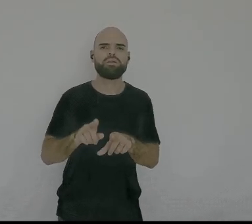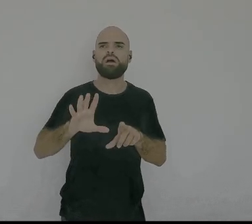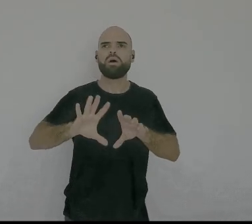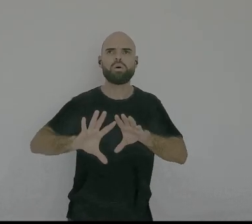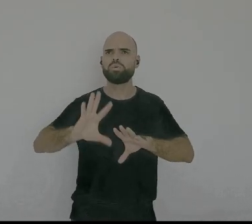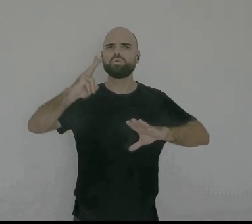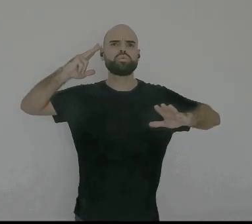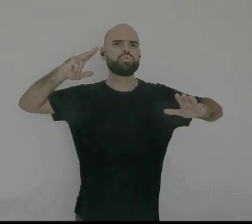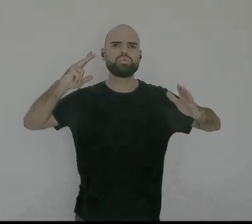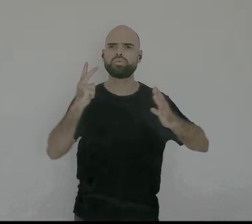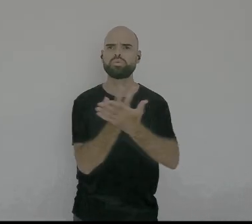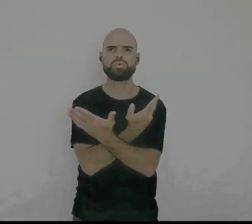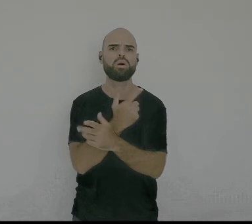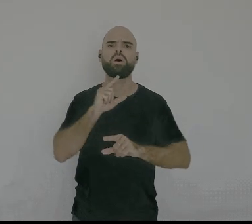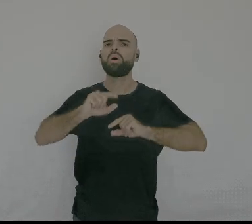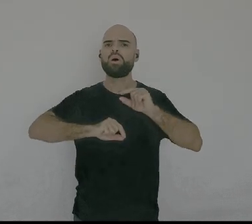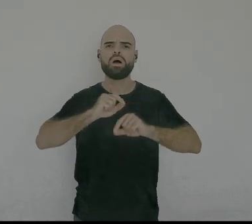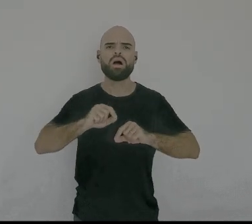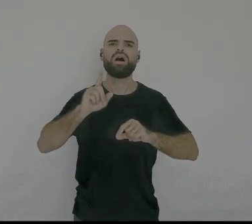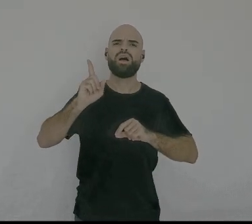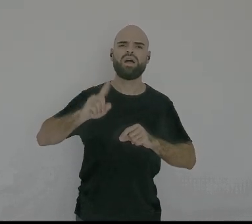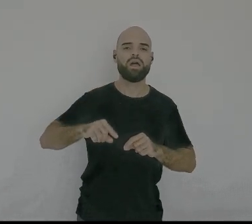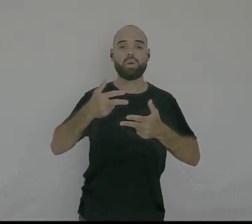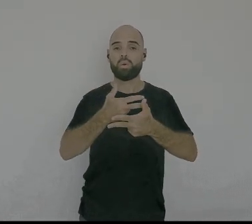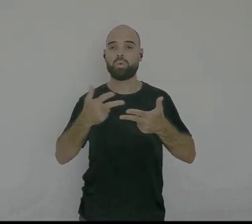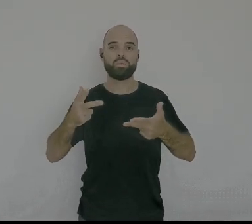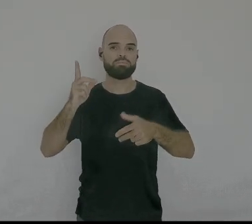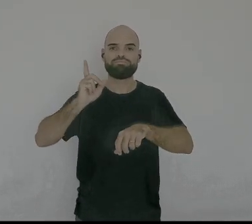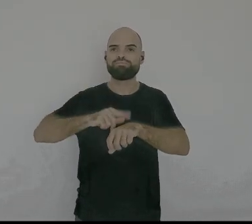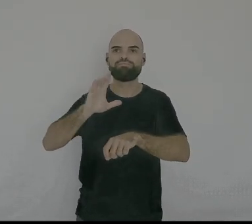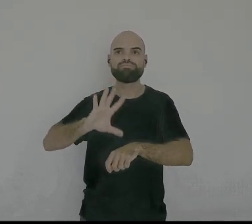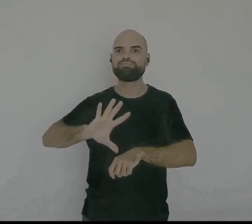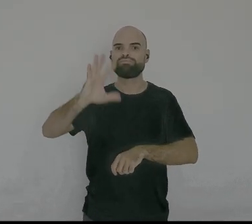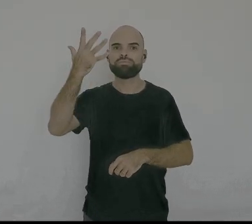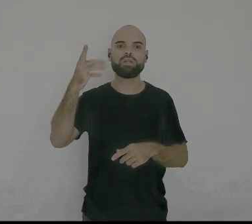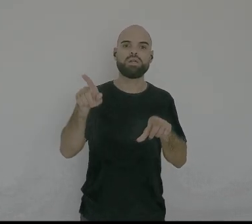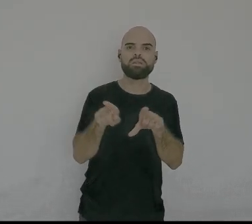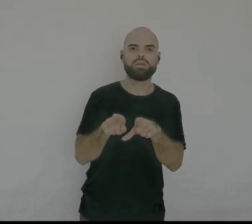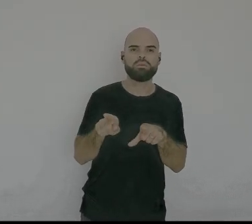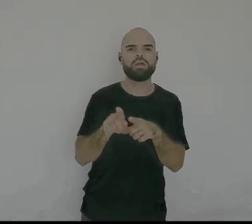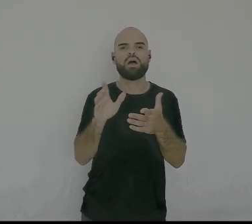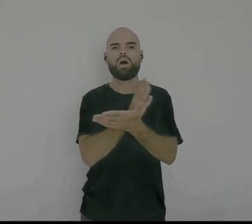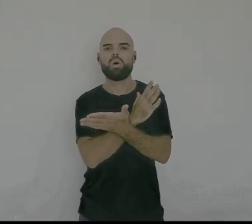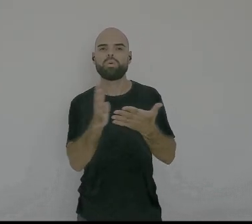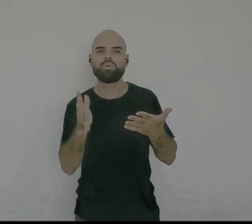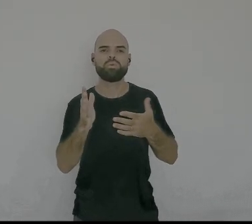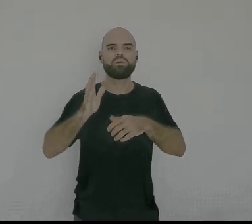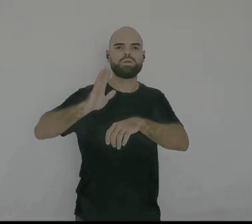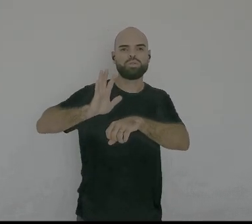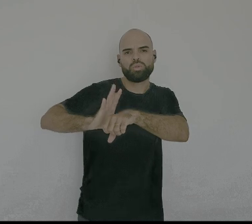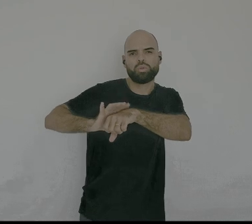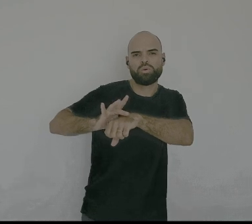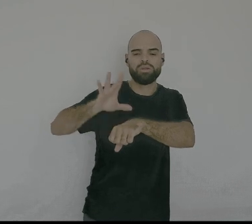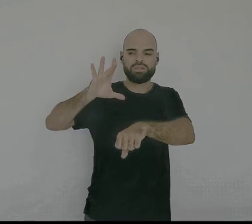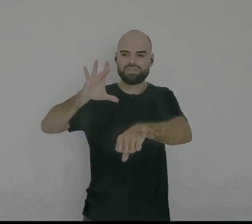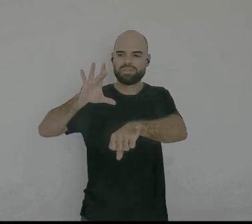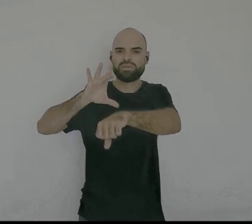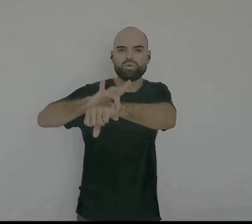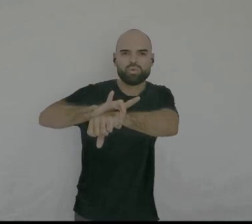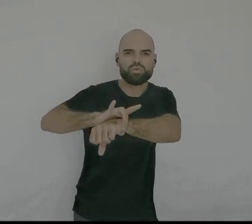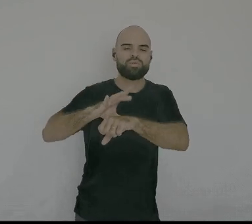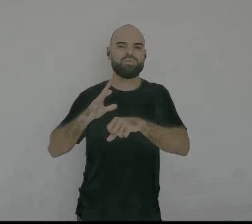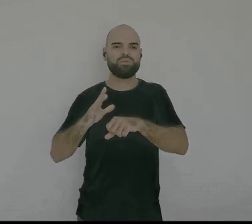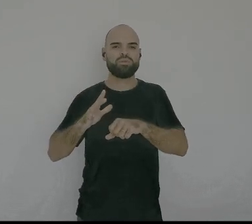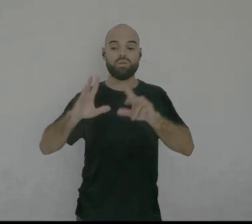entendendo que eventos agudos é o somatório de condições agudas e de condições crônicas agudizadas.